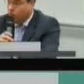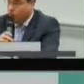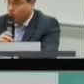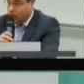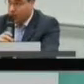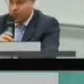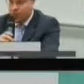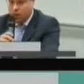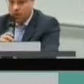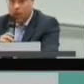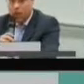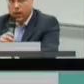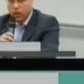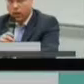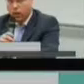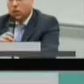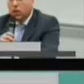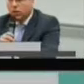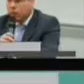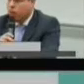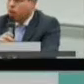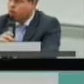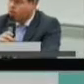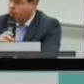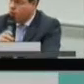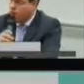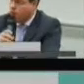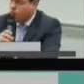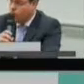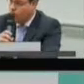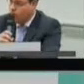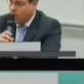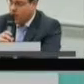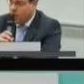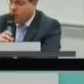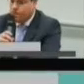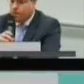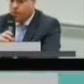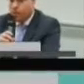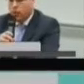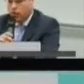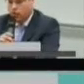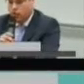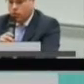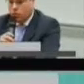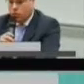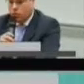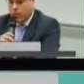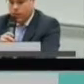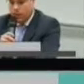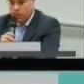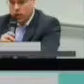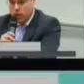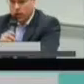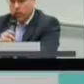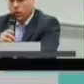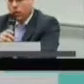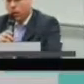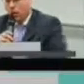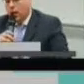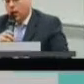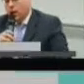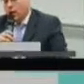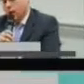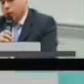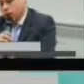pescoço no país, quando nós tivermos com todos os serviços cumprindo as normas, porque não basta a gente ter um serviço de câncer, e aqui